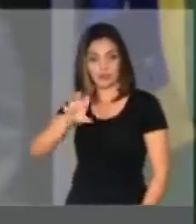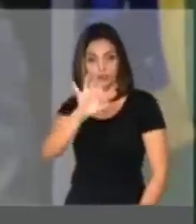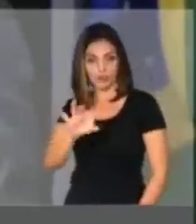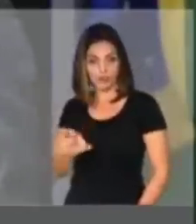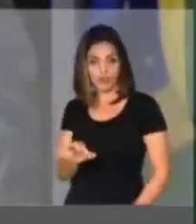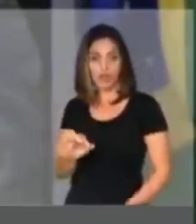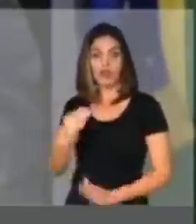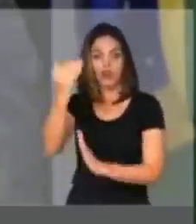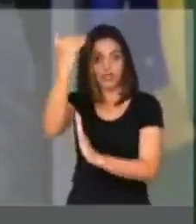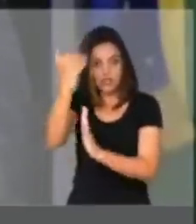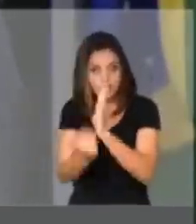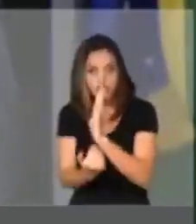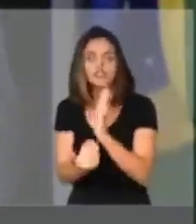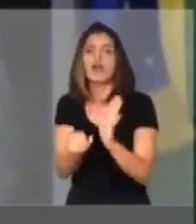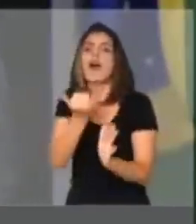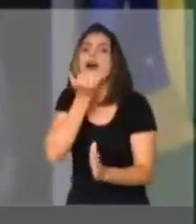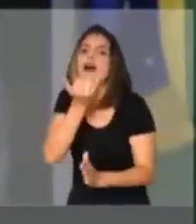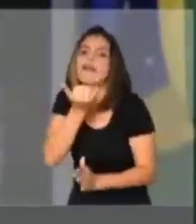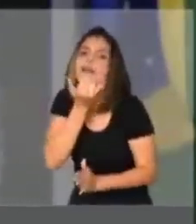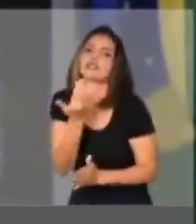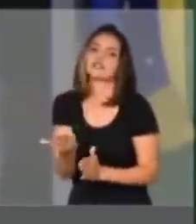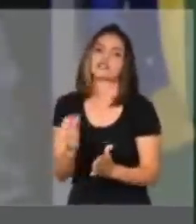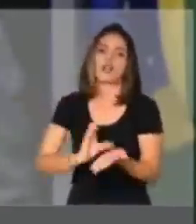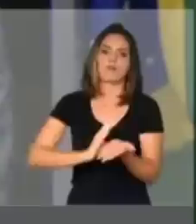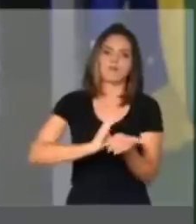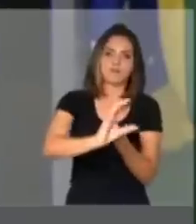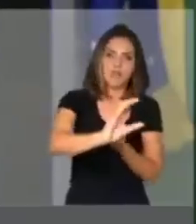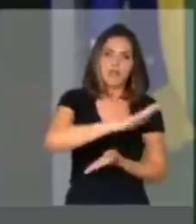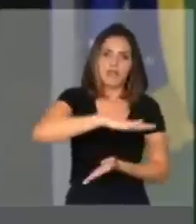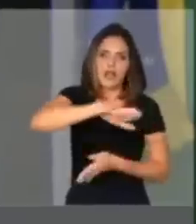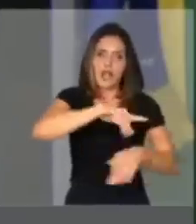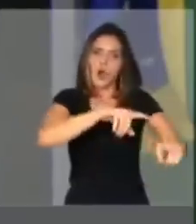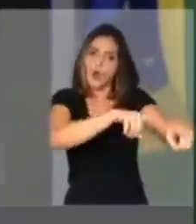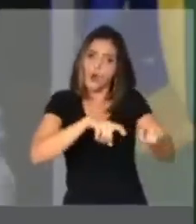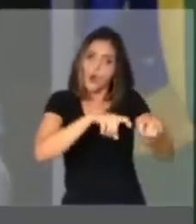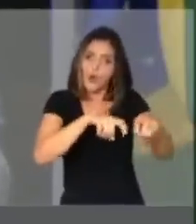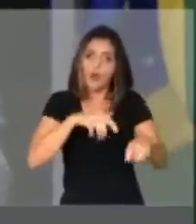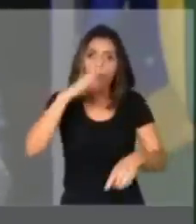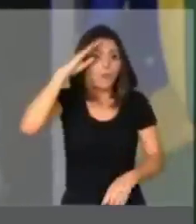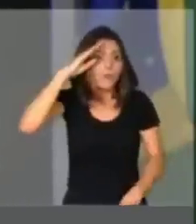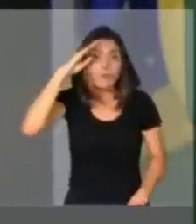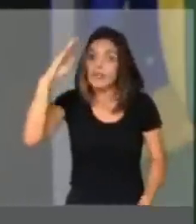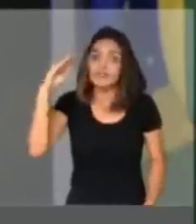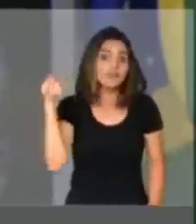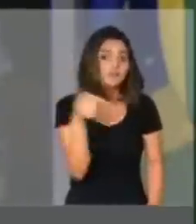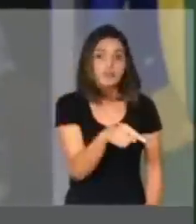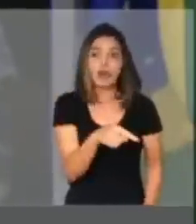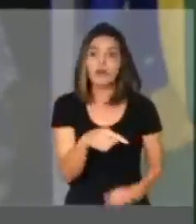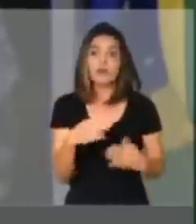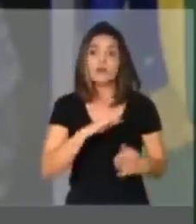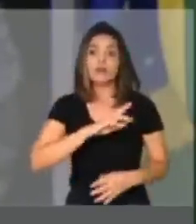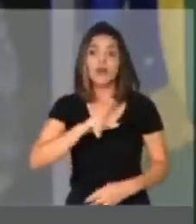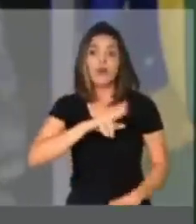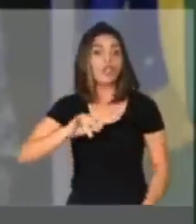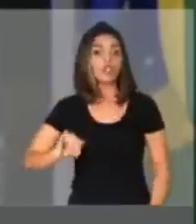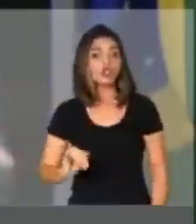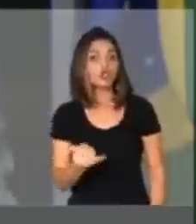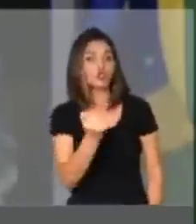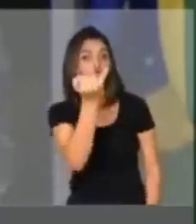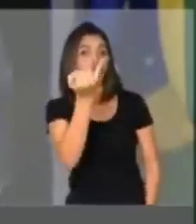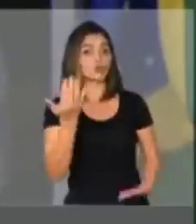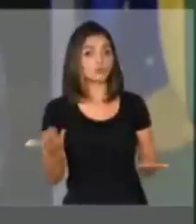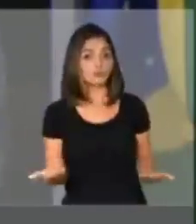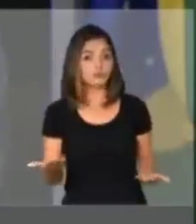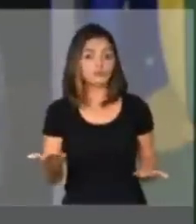95% de rebate, ou seja, de anistia no crédito rural, no principal, não nos juros.